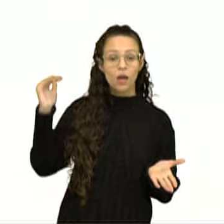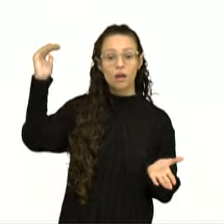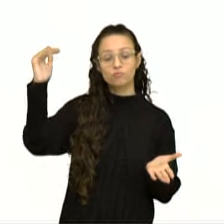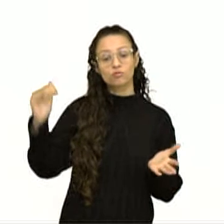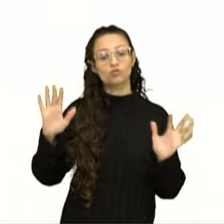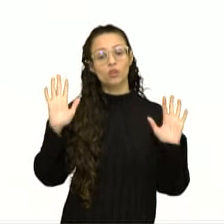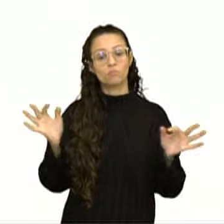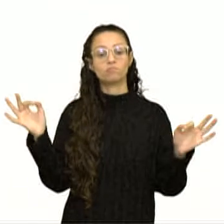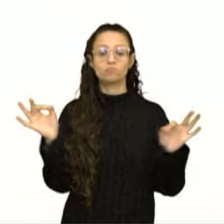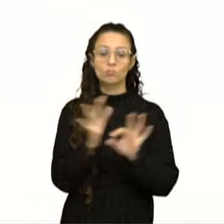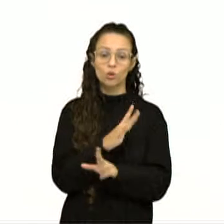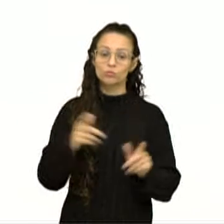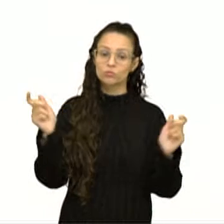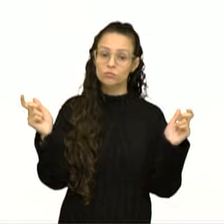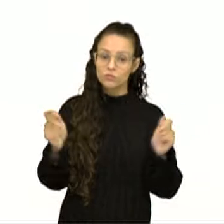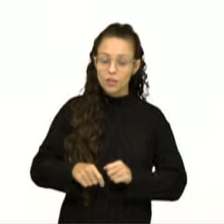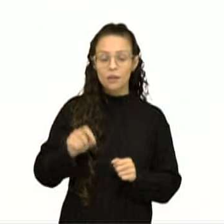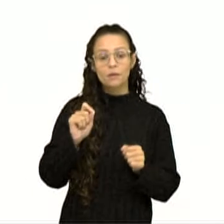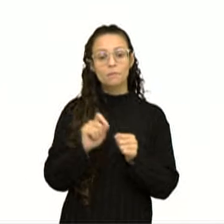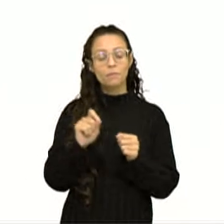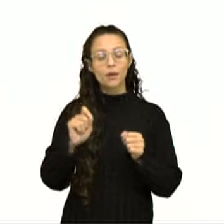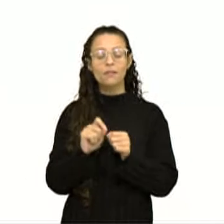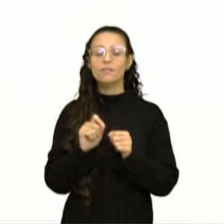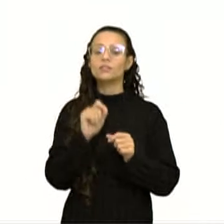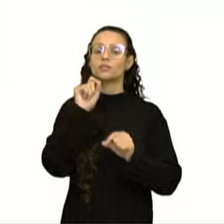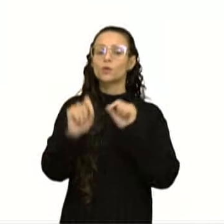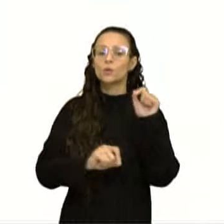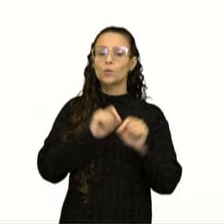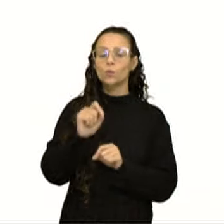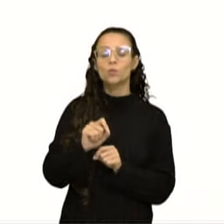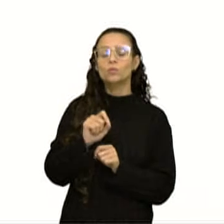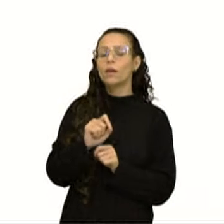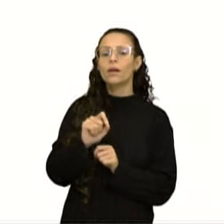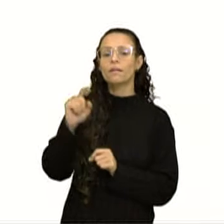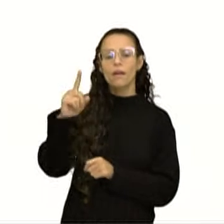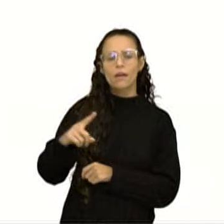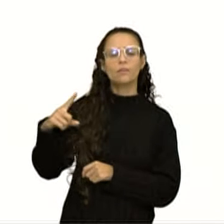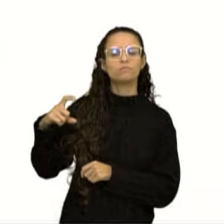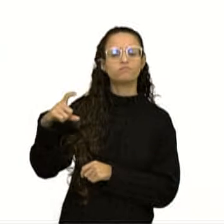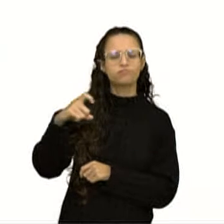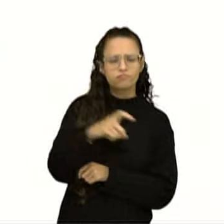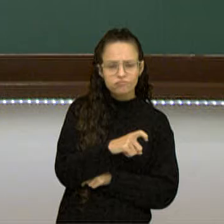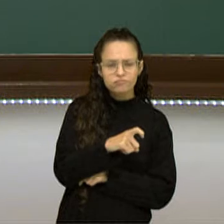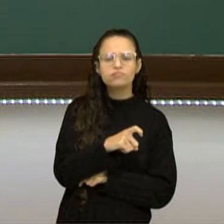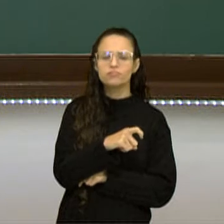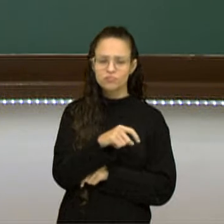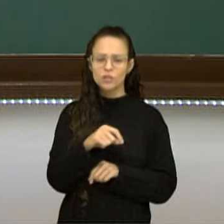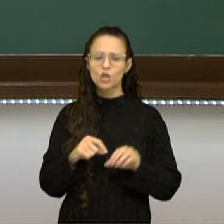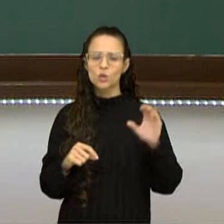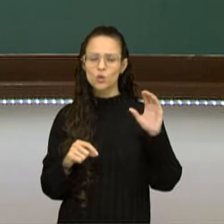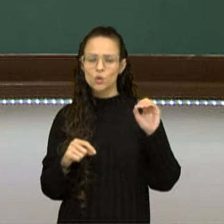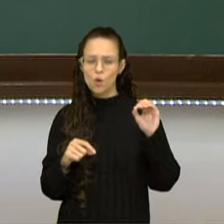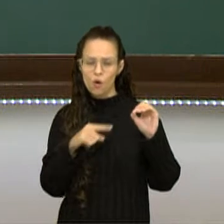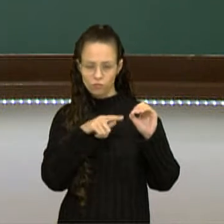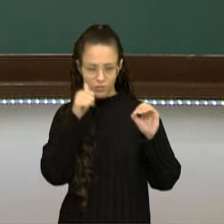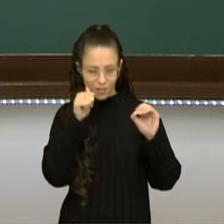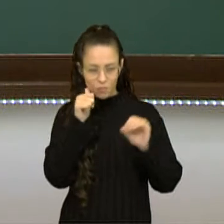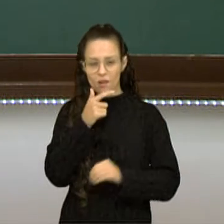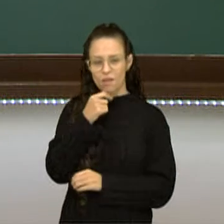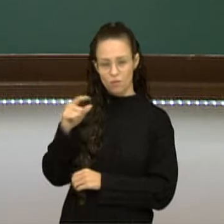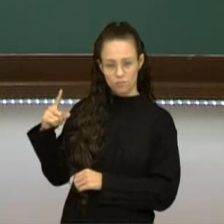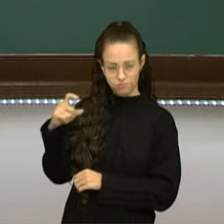para o processo de produção e liberação de gametas. Então, uma das funções, né,